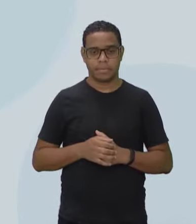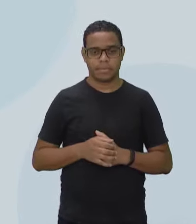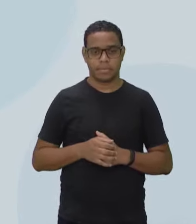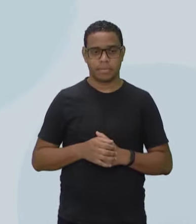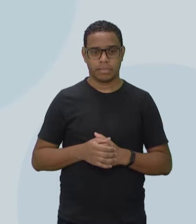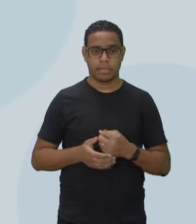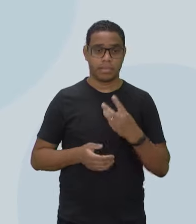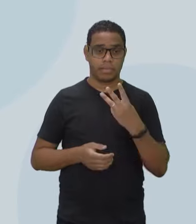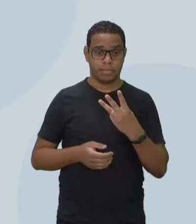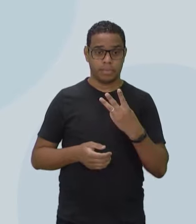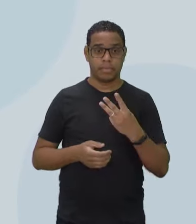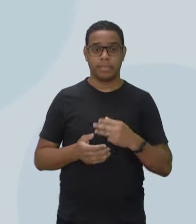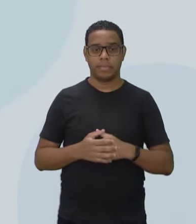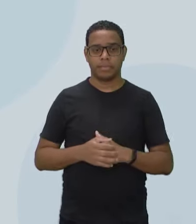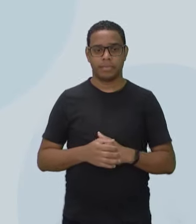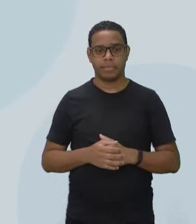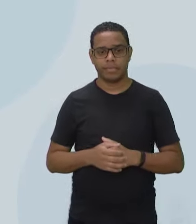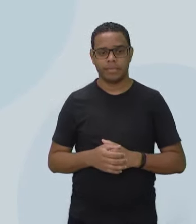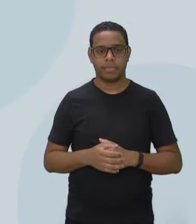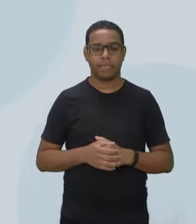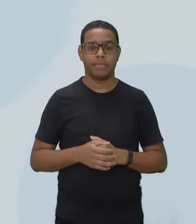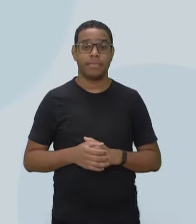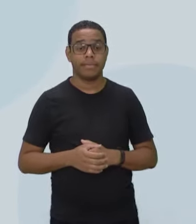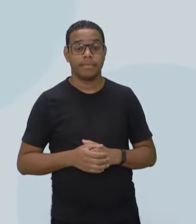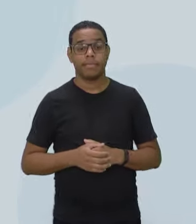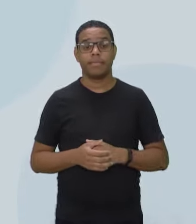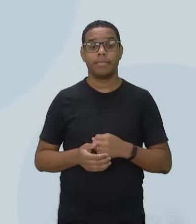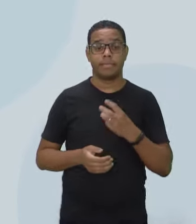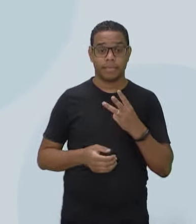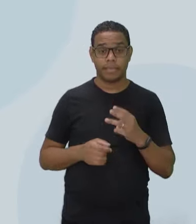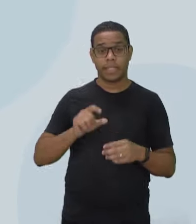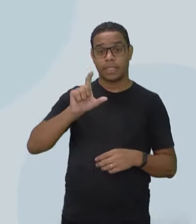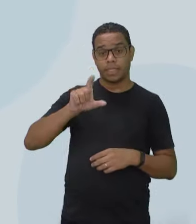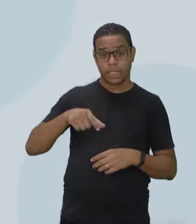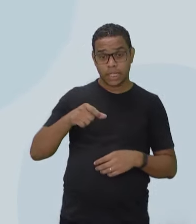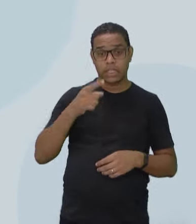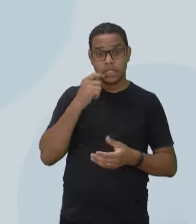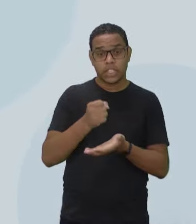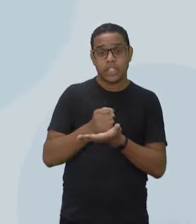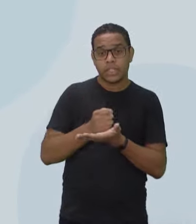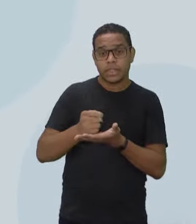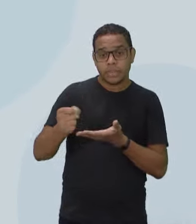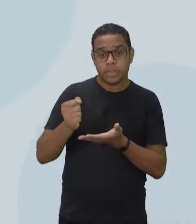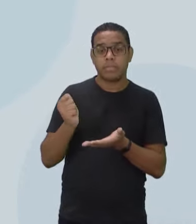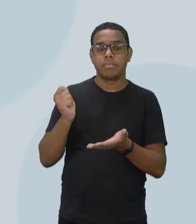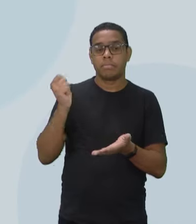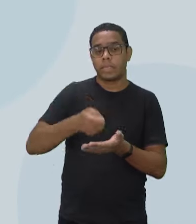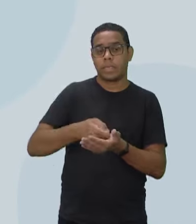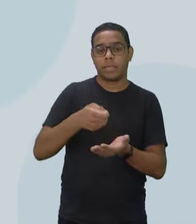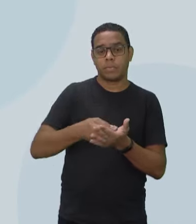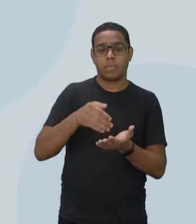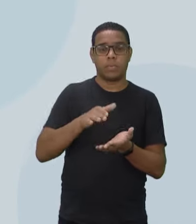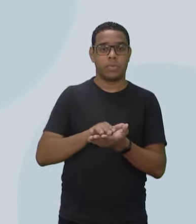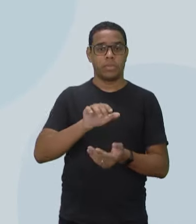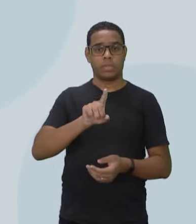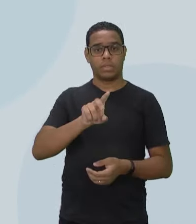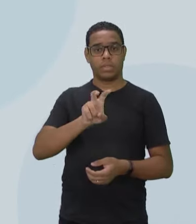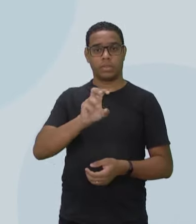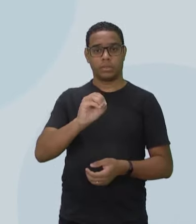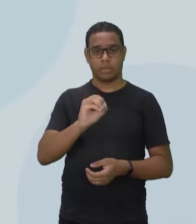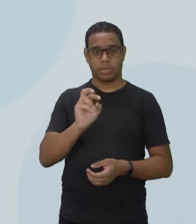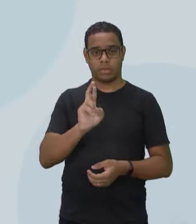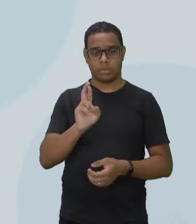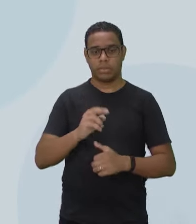cartinha 3. A cartinha 3 fala assim: o cartão de crédito venceu, pagar uma multa de